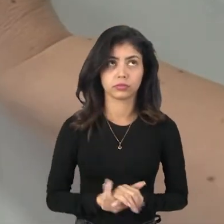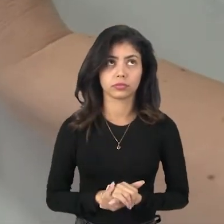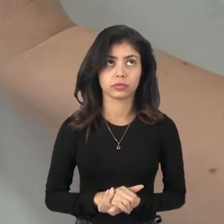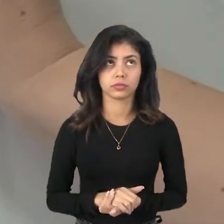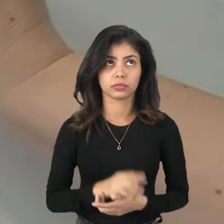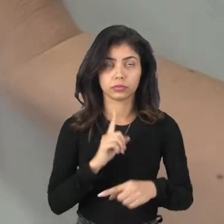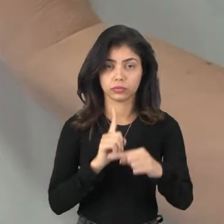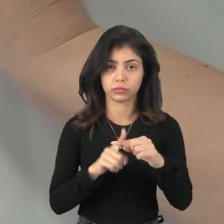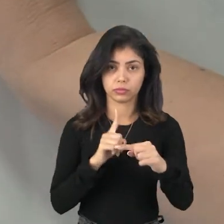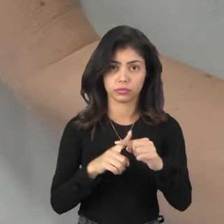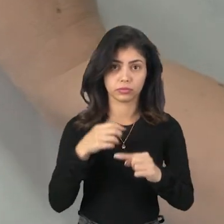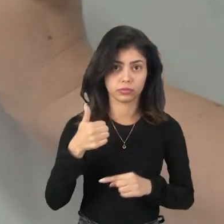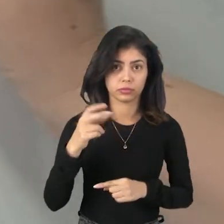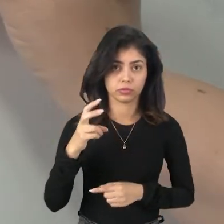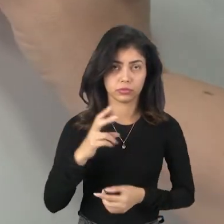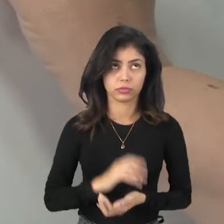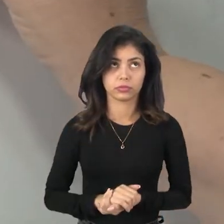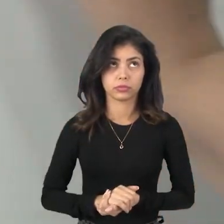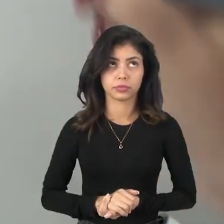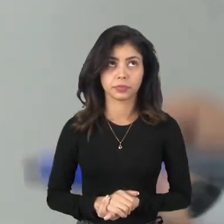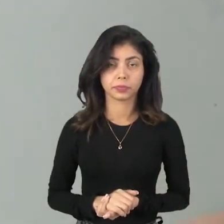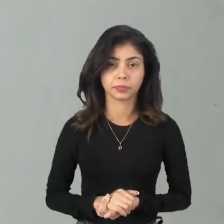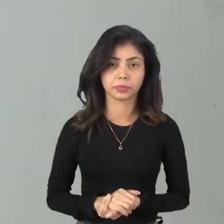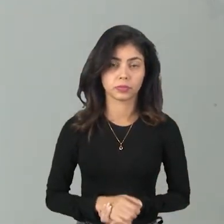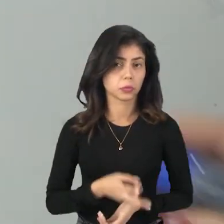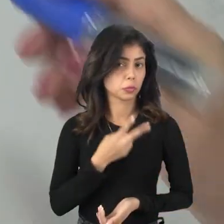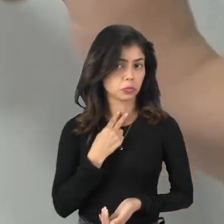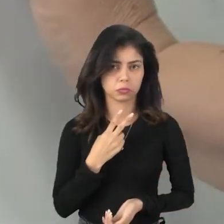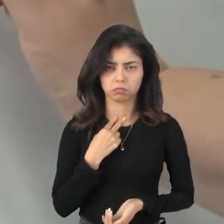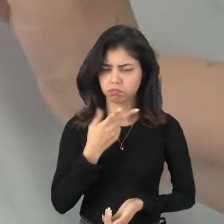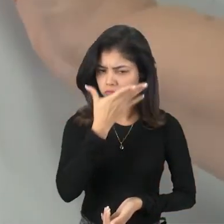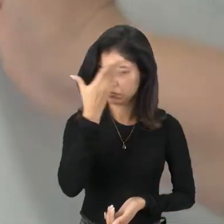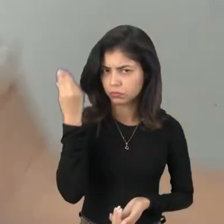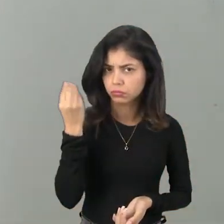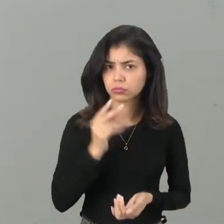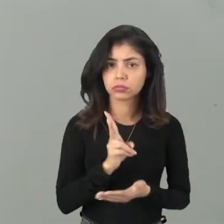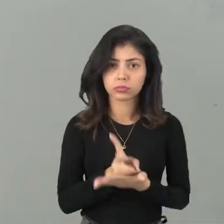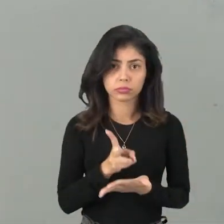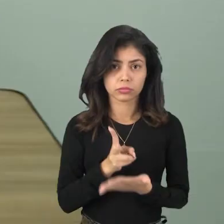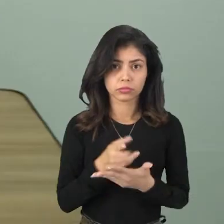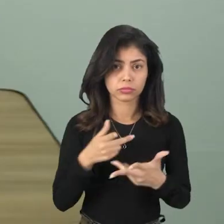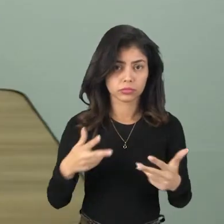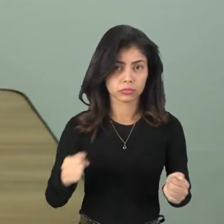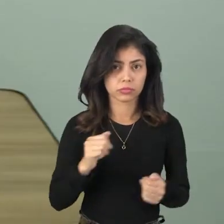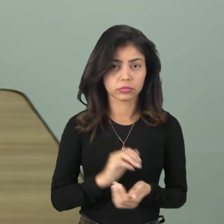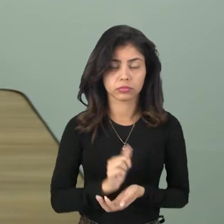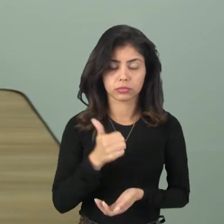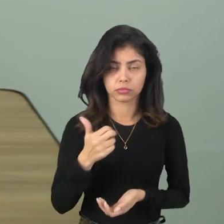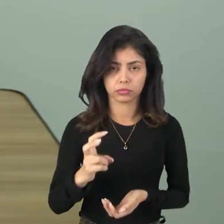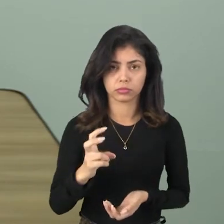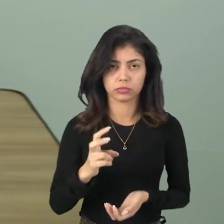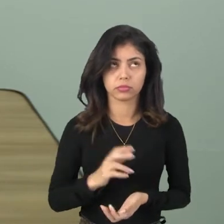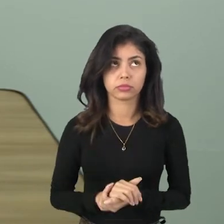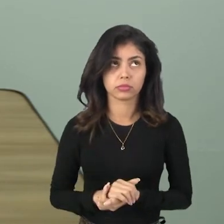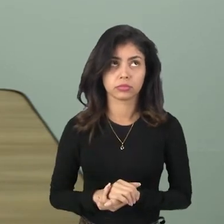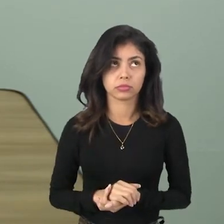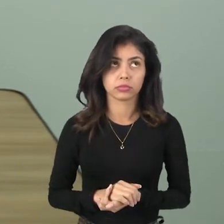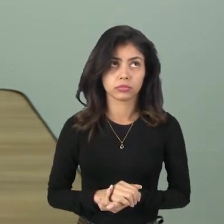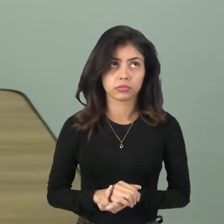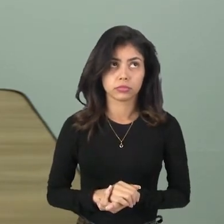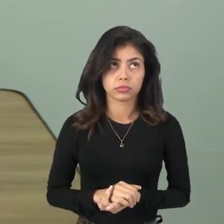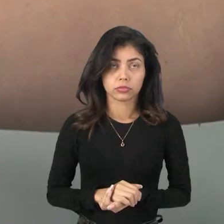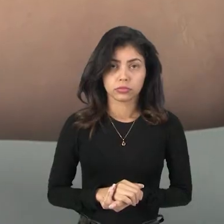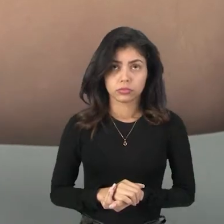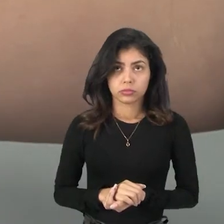e vou adicionar mais o 15 não posso esquecer é a mesma coisa de eu pegar o 15 ó e